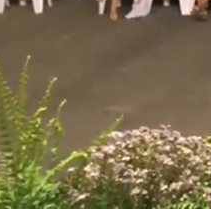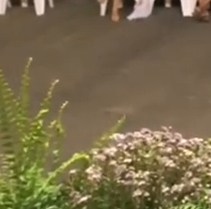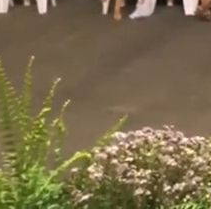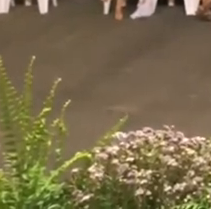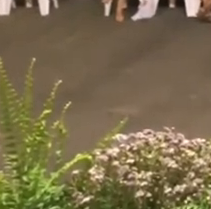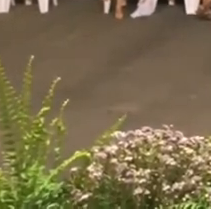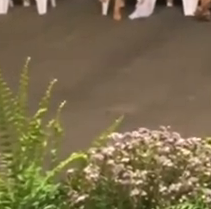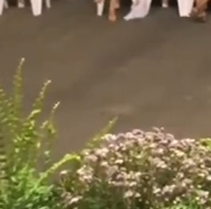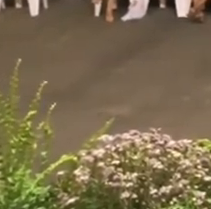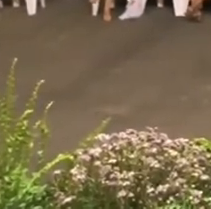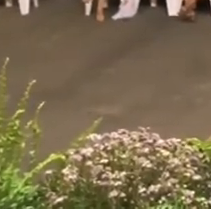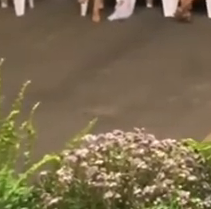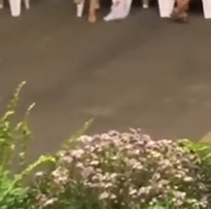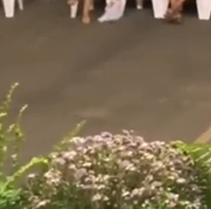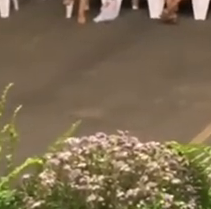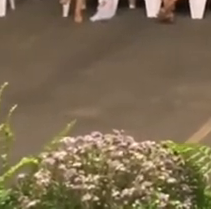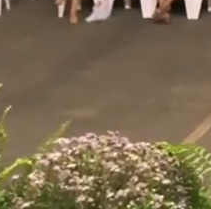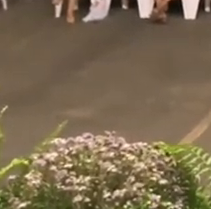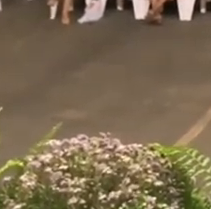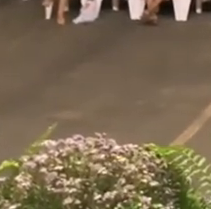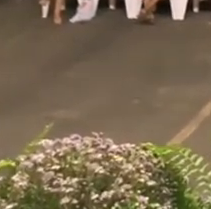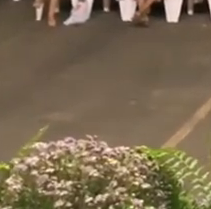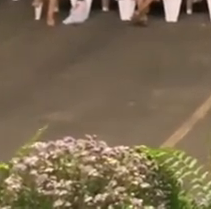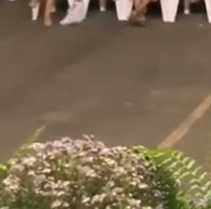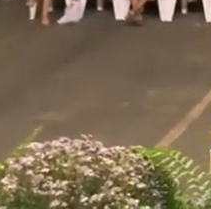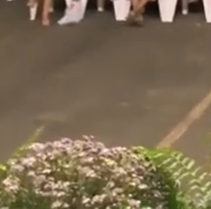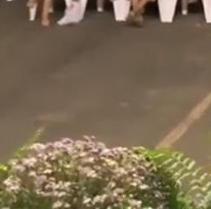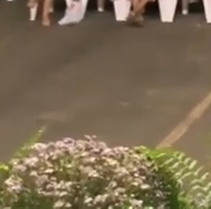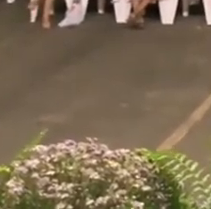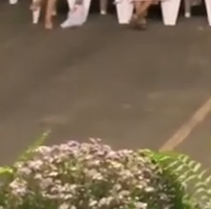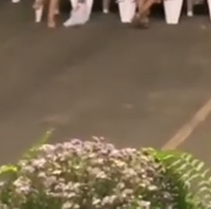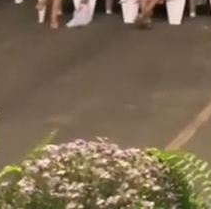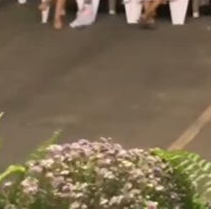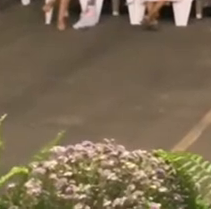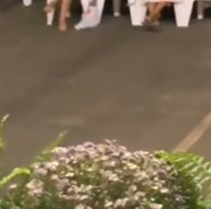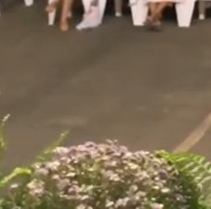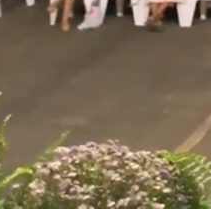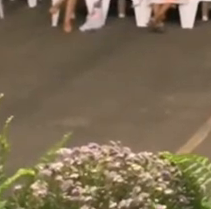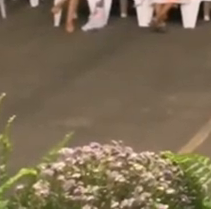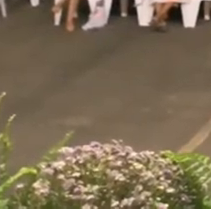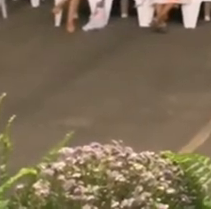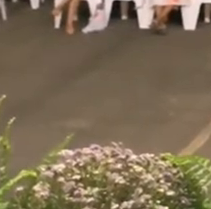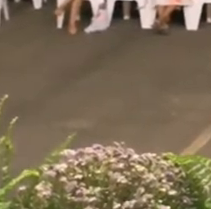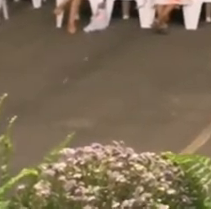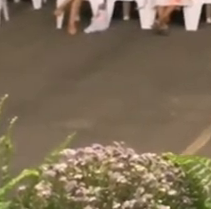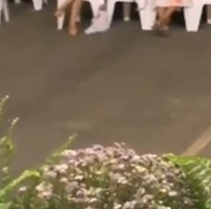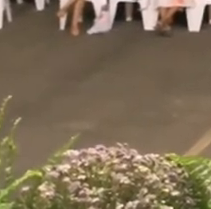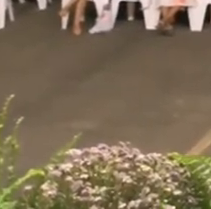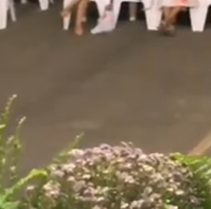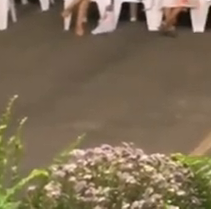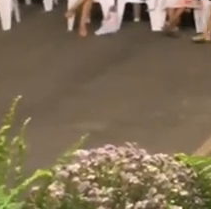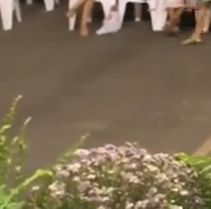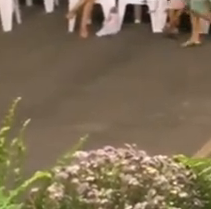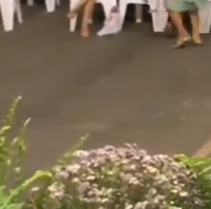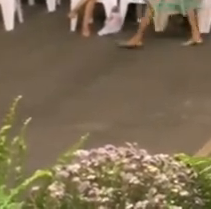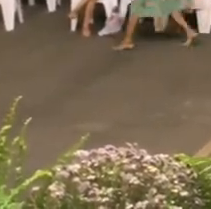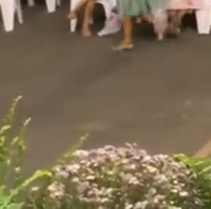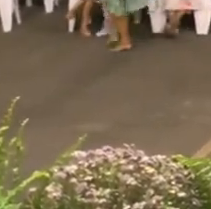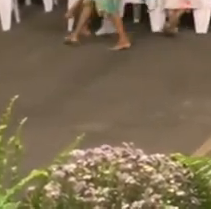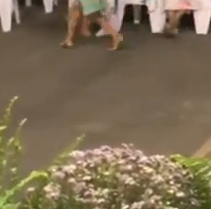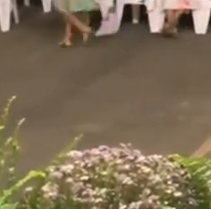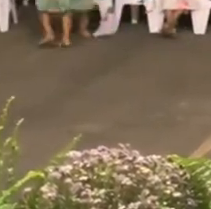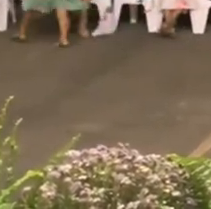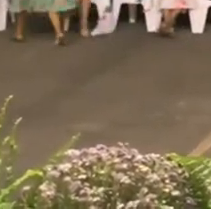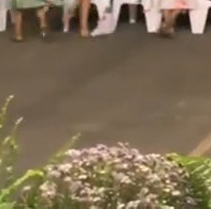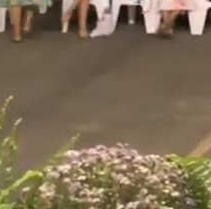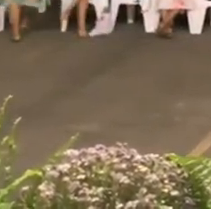Ariquemes isso mesmo nós começamos na quinta-feira foi maravilhoso O senhor falou conosco ontem também o senhor falou